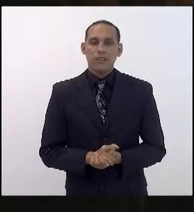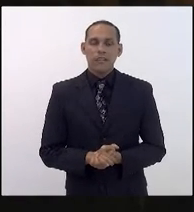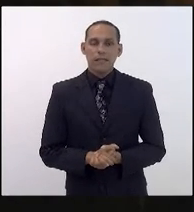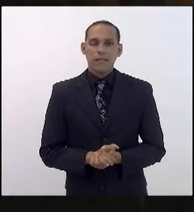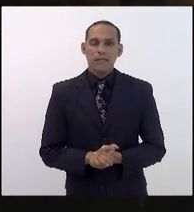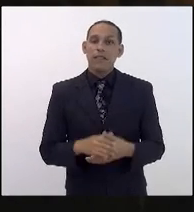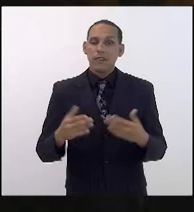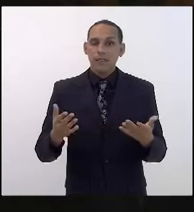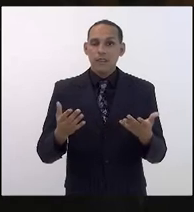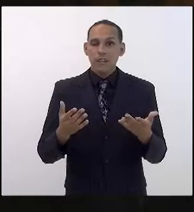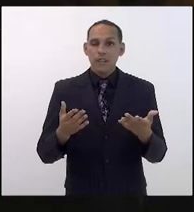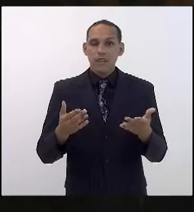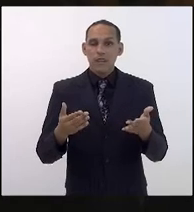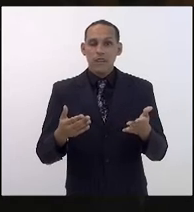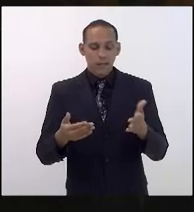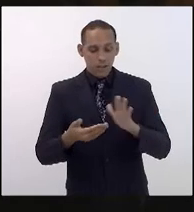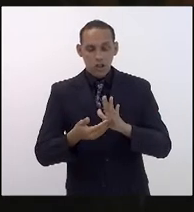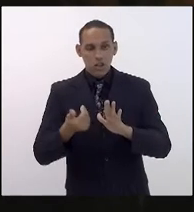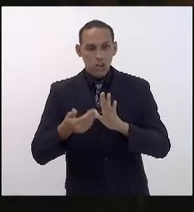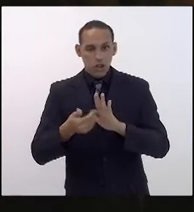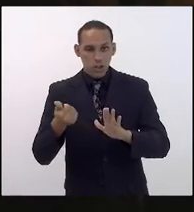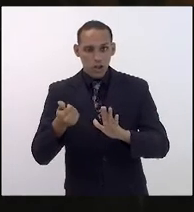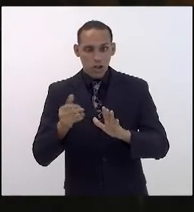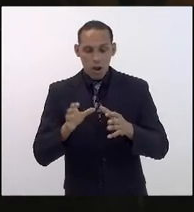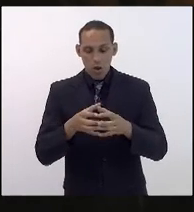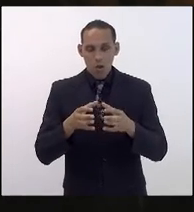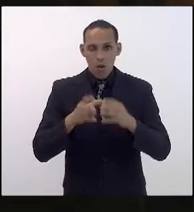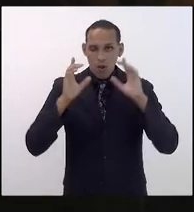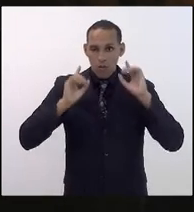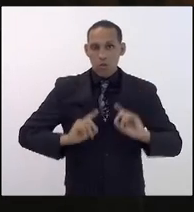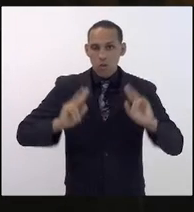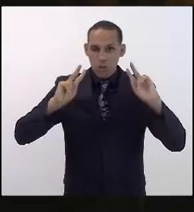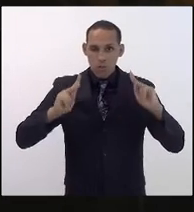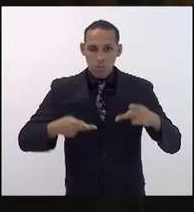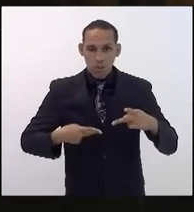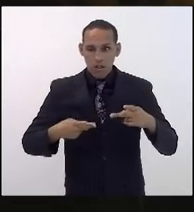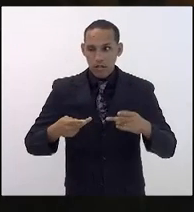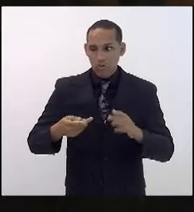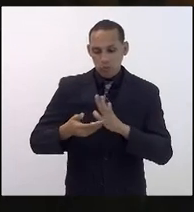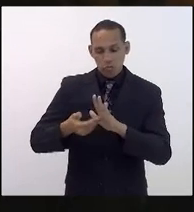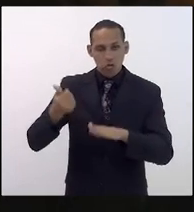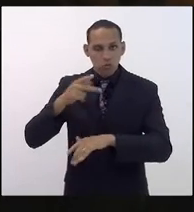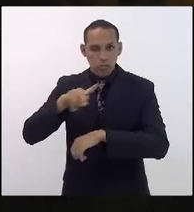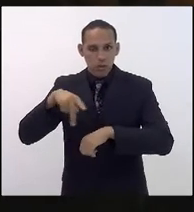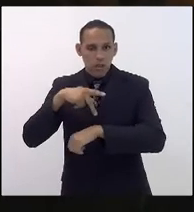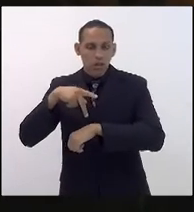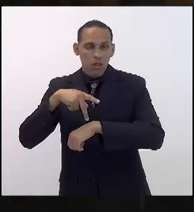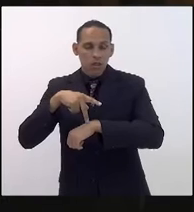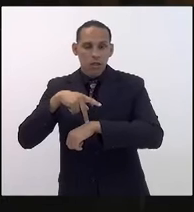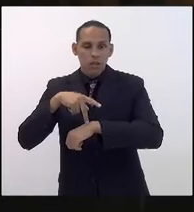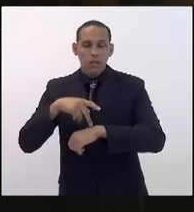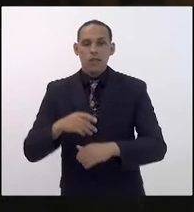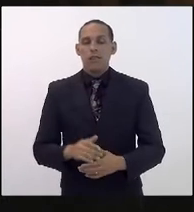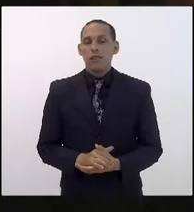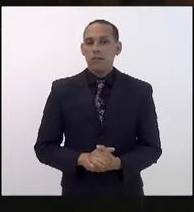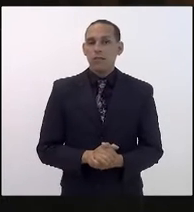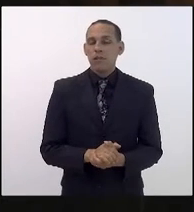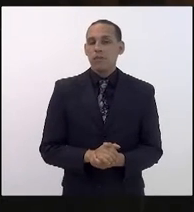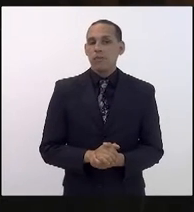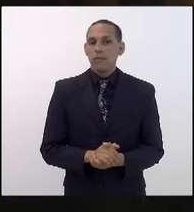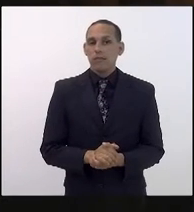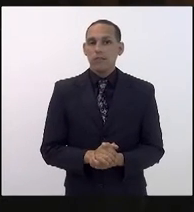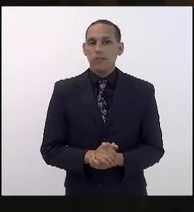do Conselho diretor do Conselho de Direitos Humanos da ONU se dá evidentemente